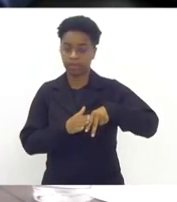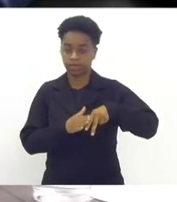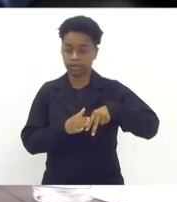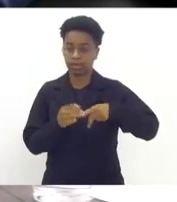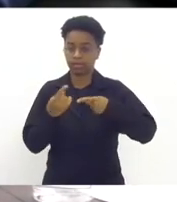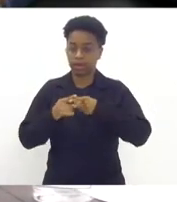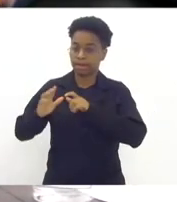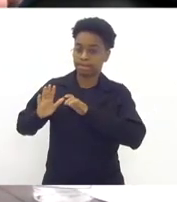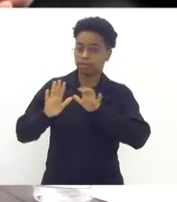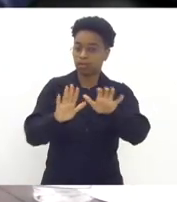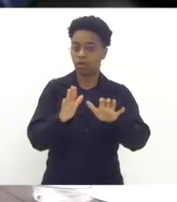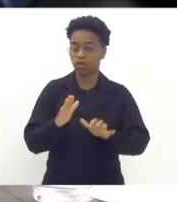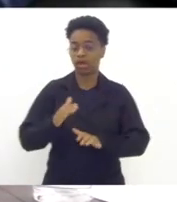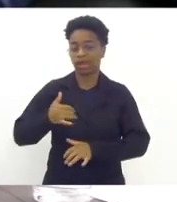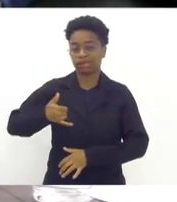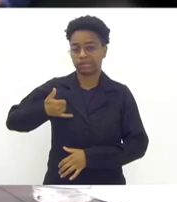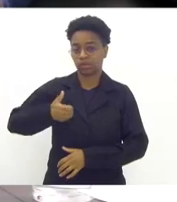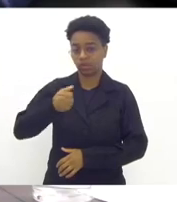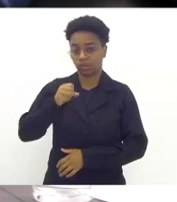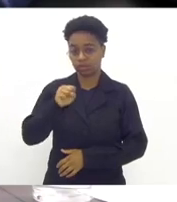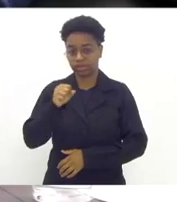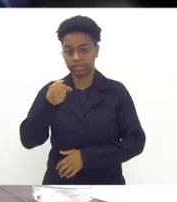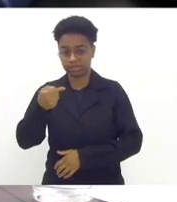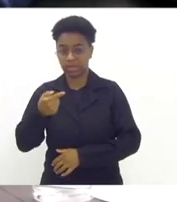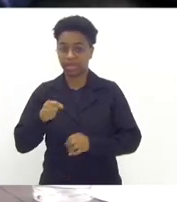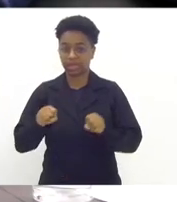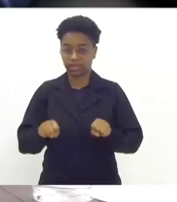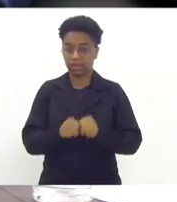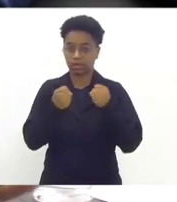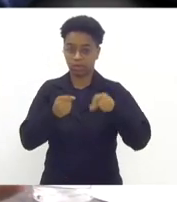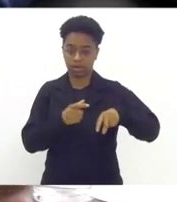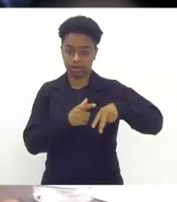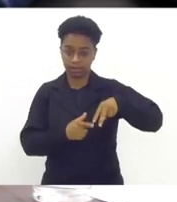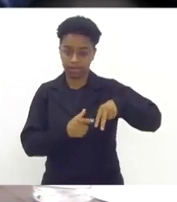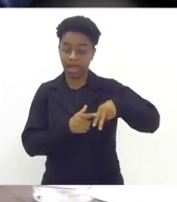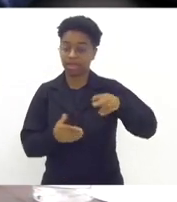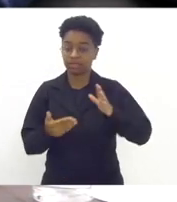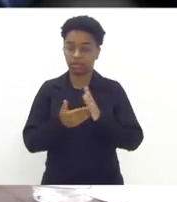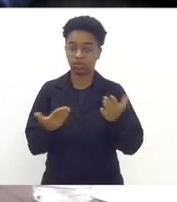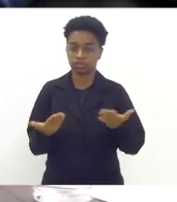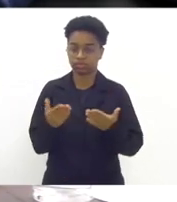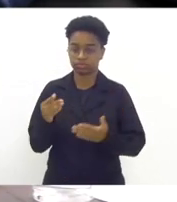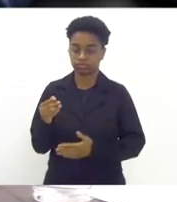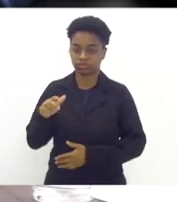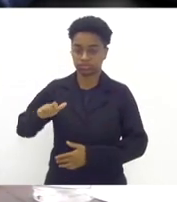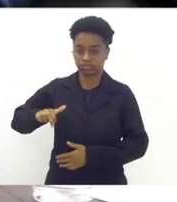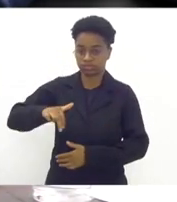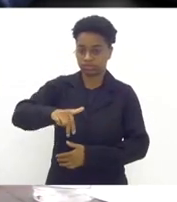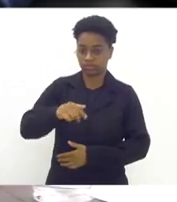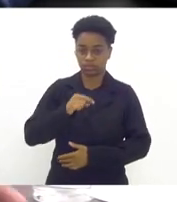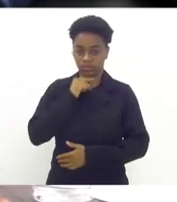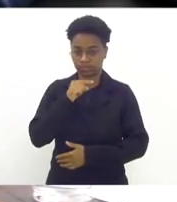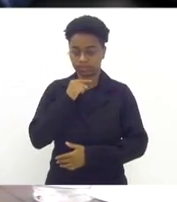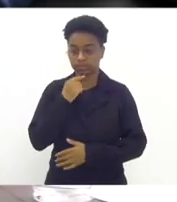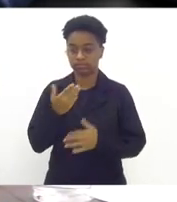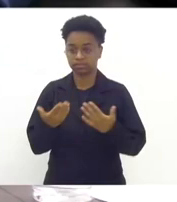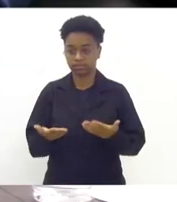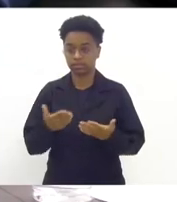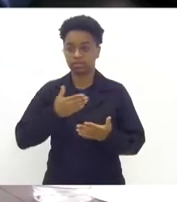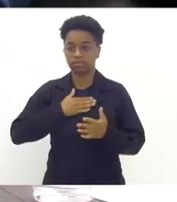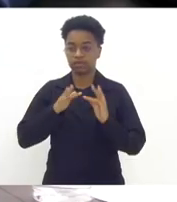Empurrar a minha avó com 87 anos, quebrou a cabeça do fêmur, então minha avó até hoje não anda. E minha família